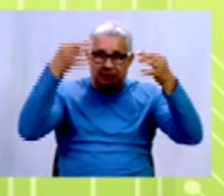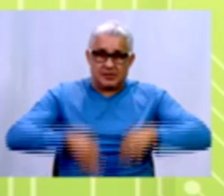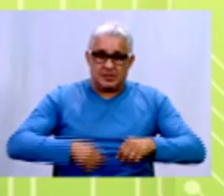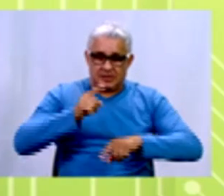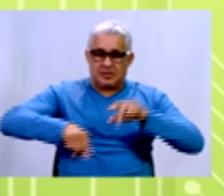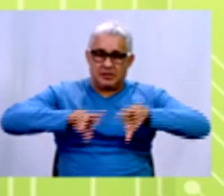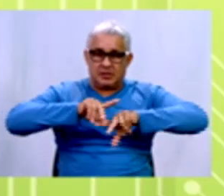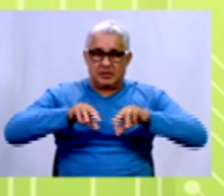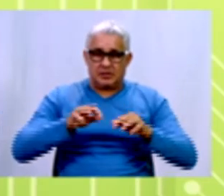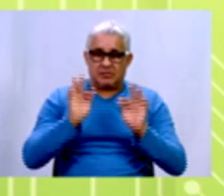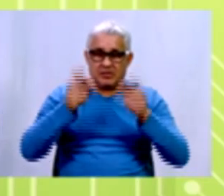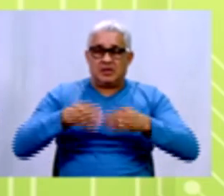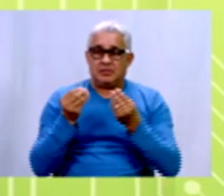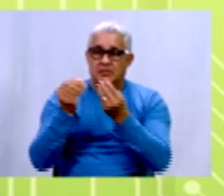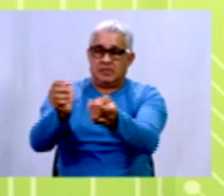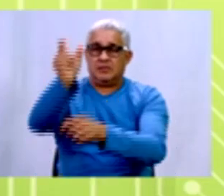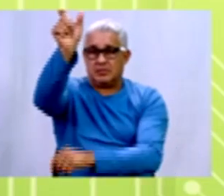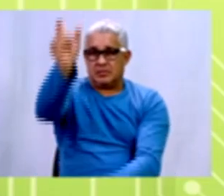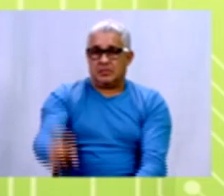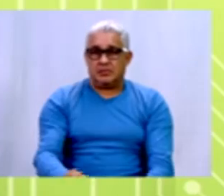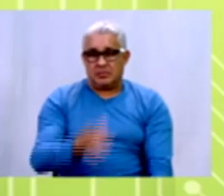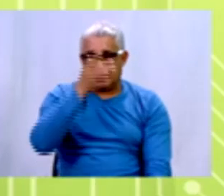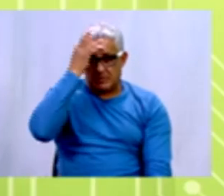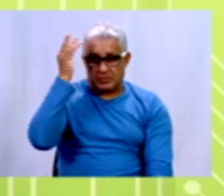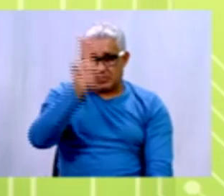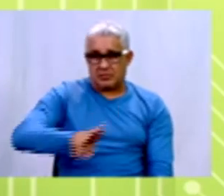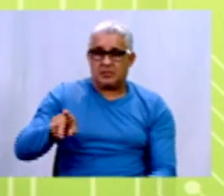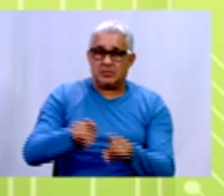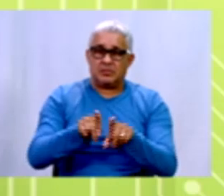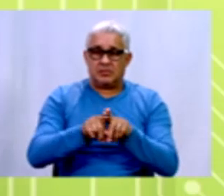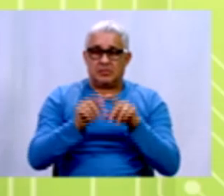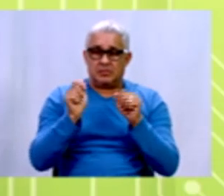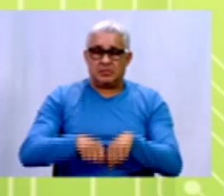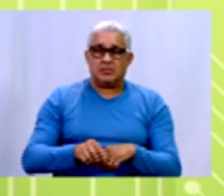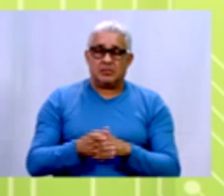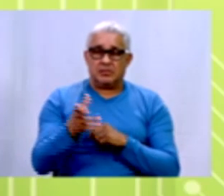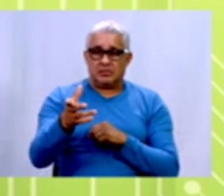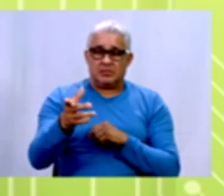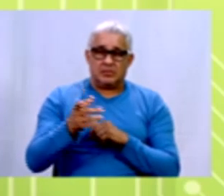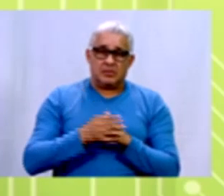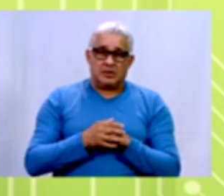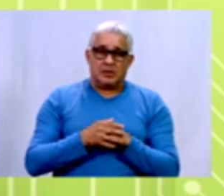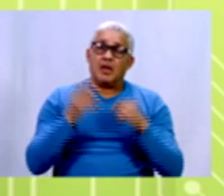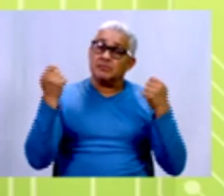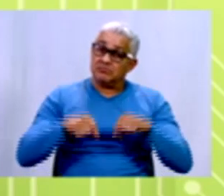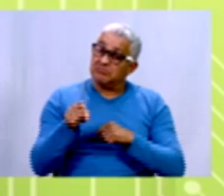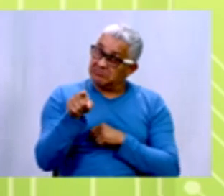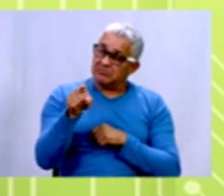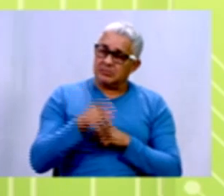produto, no final desse sprint, para o usuário, que atenda realmente à